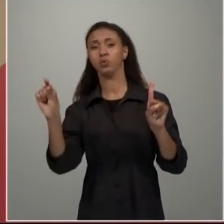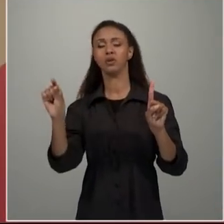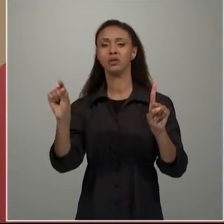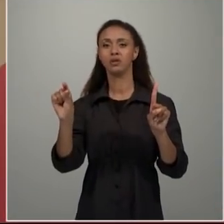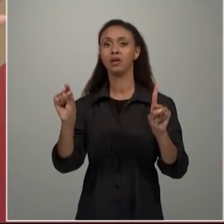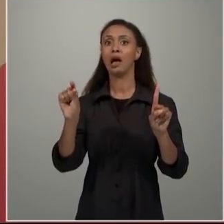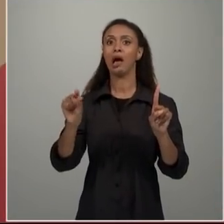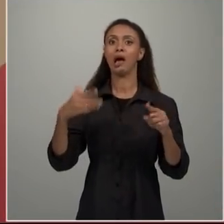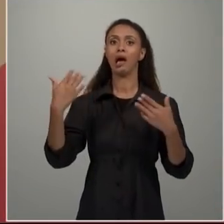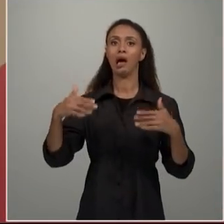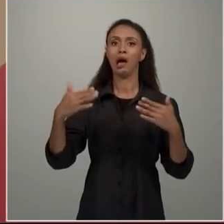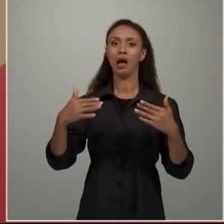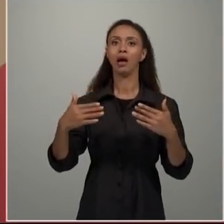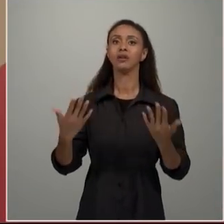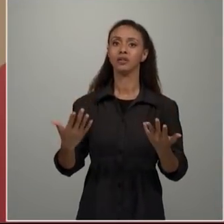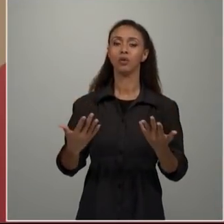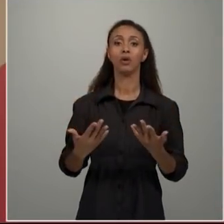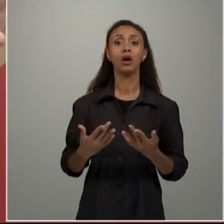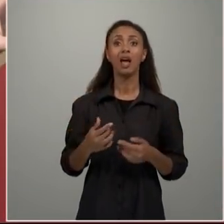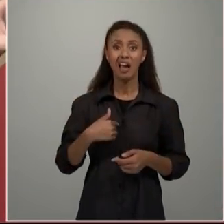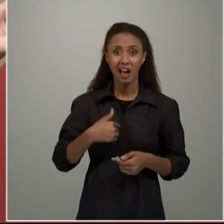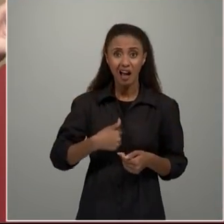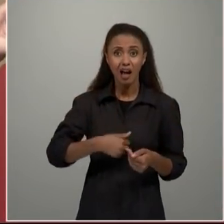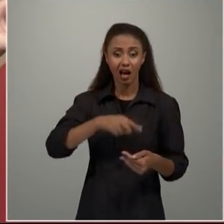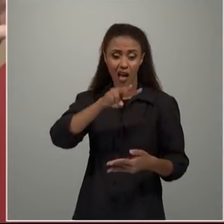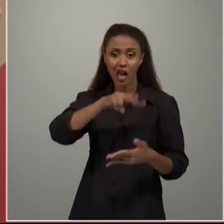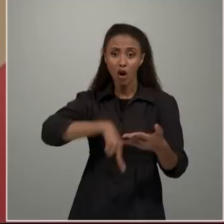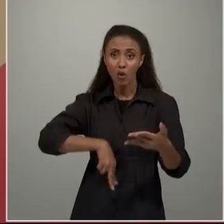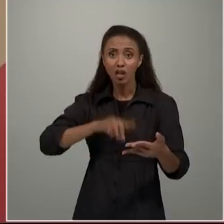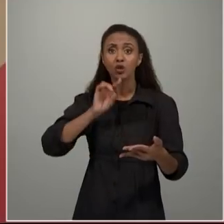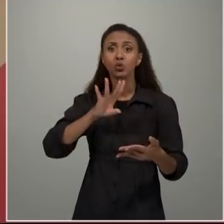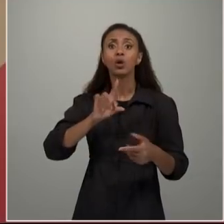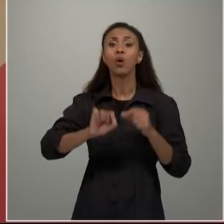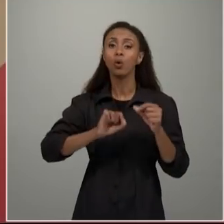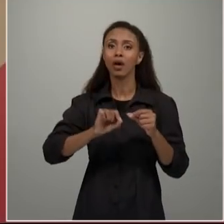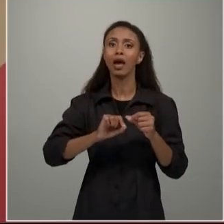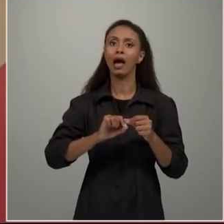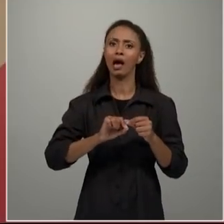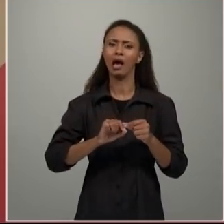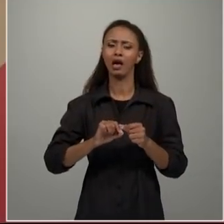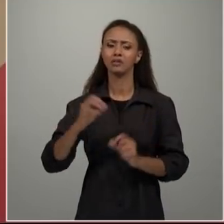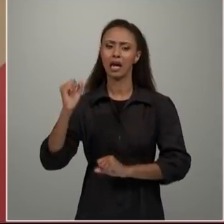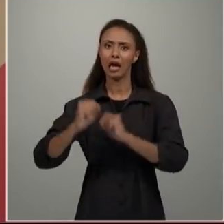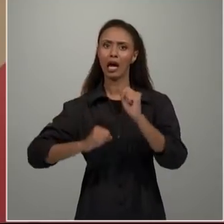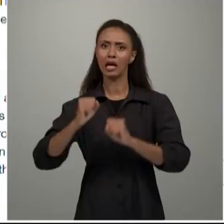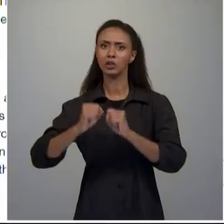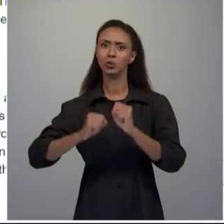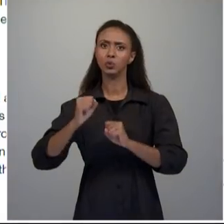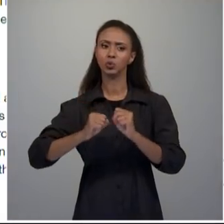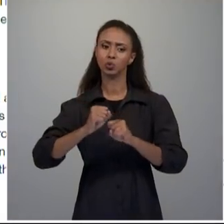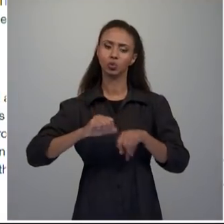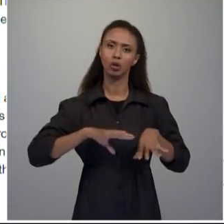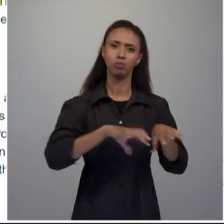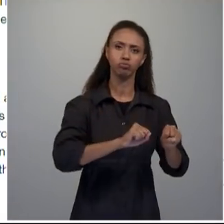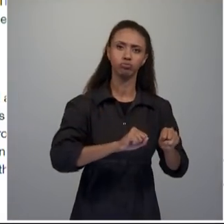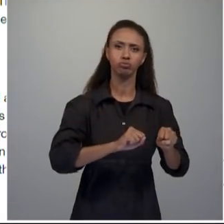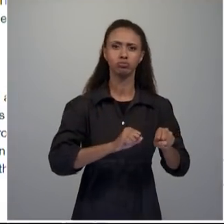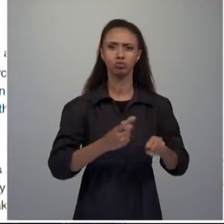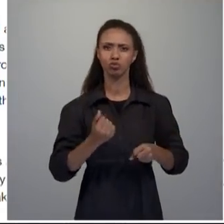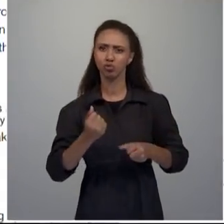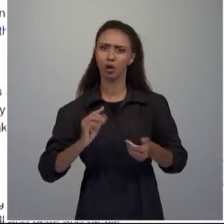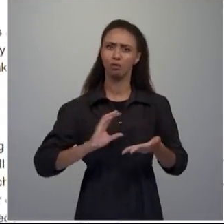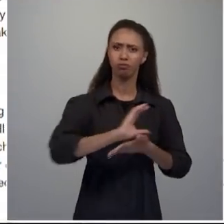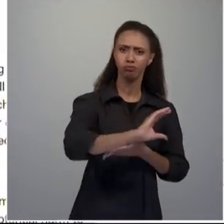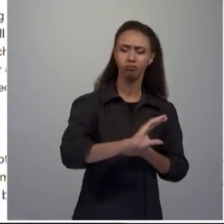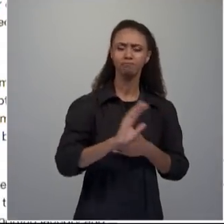estão falando que os dois robôs ali vão dominar por enquanto que o nome na indústria legal olhar que aí a gente tem vários